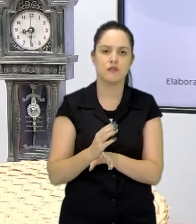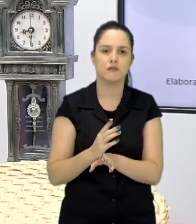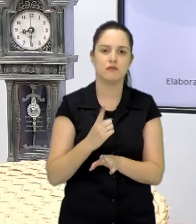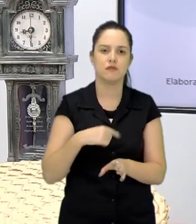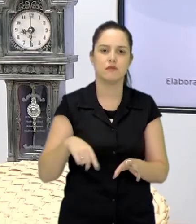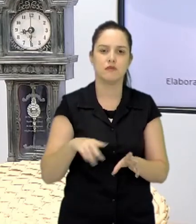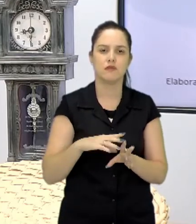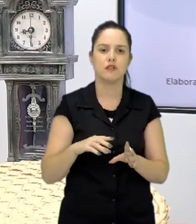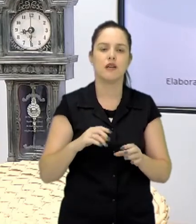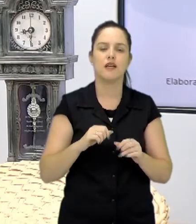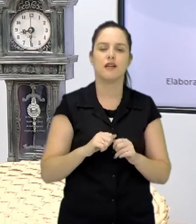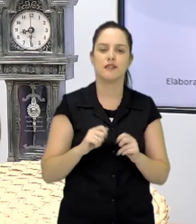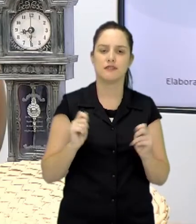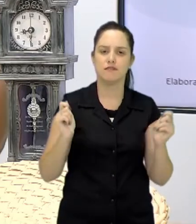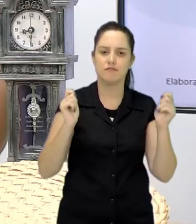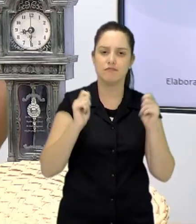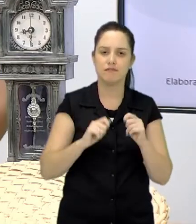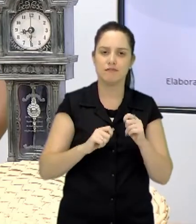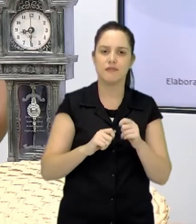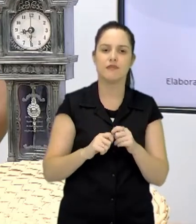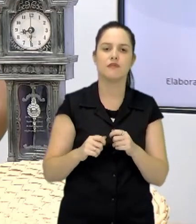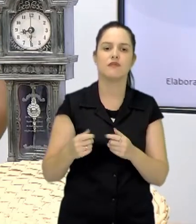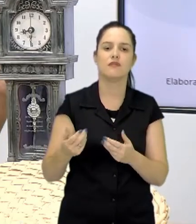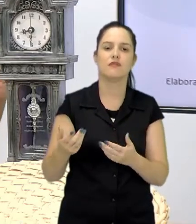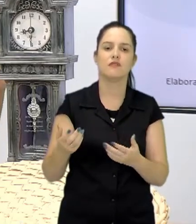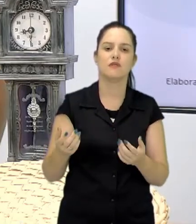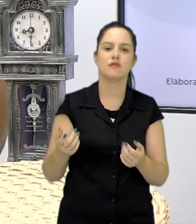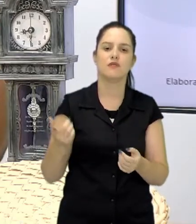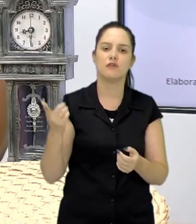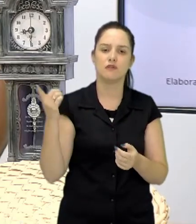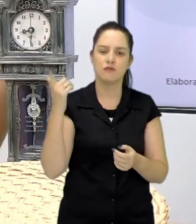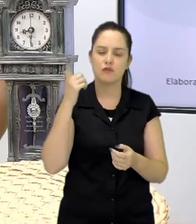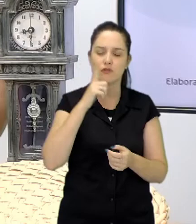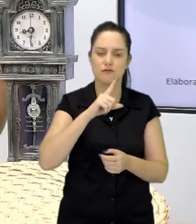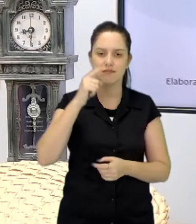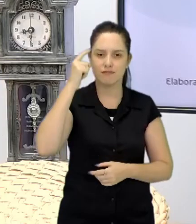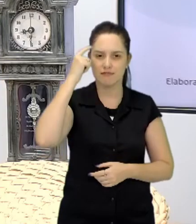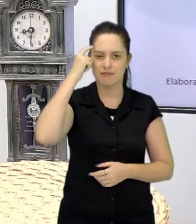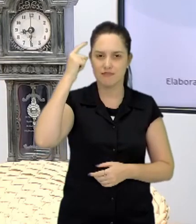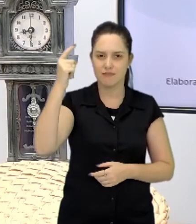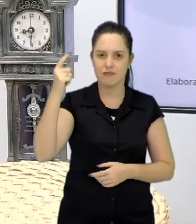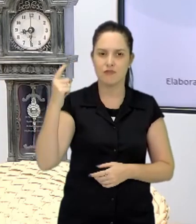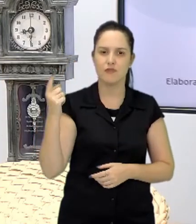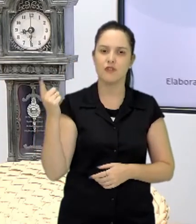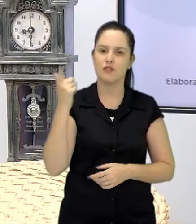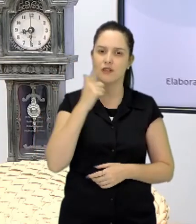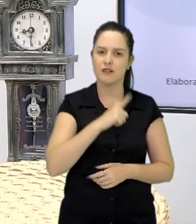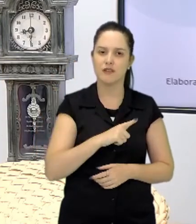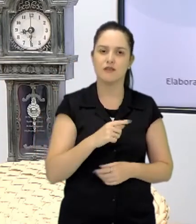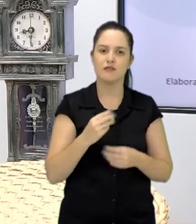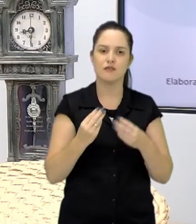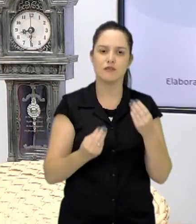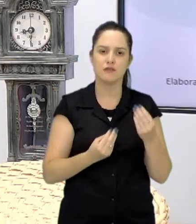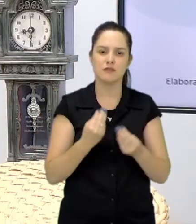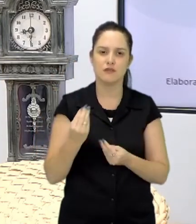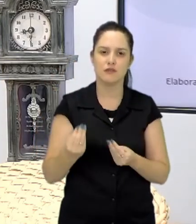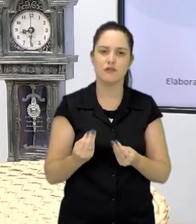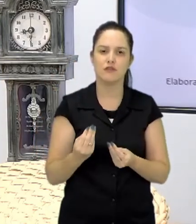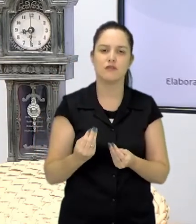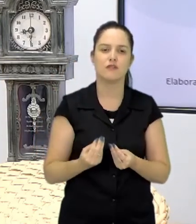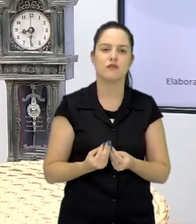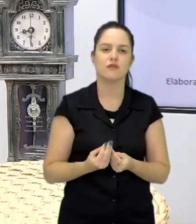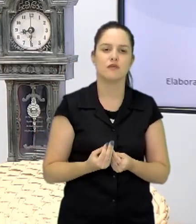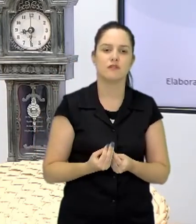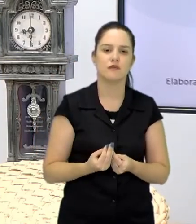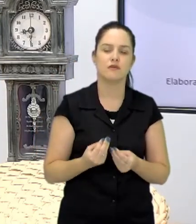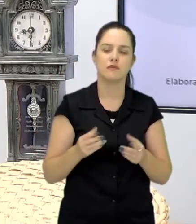que esses temas, eles nos levam para o macro, a gente consegue pensar o global, mas a gente consegue pensar aqui territorialmente